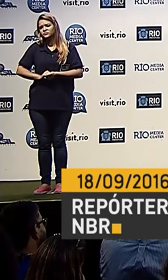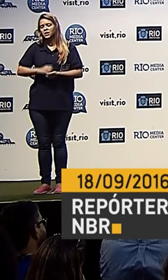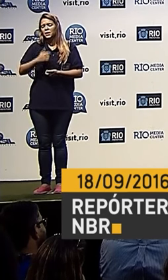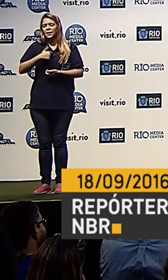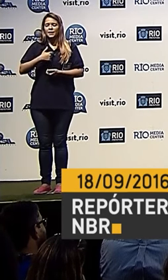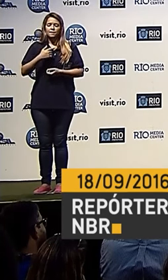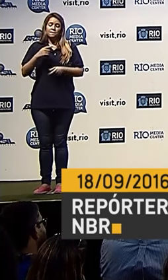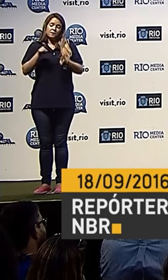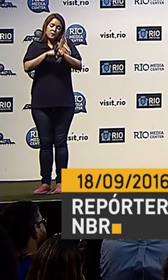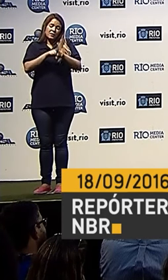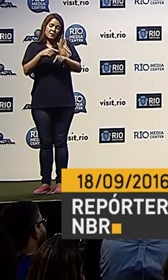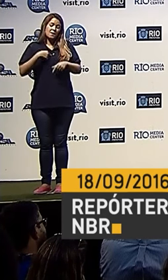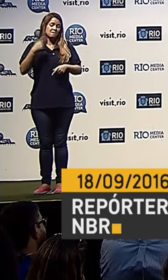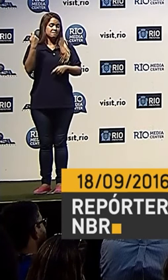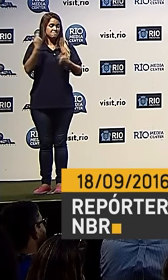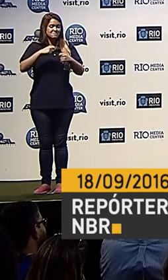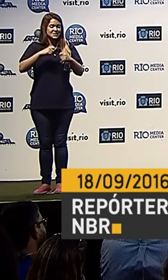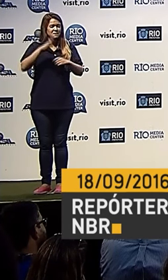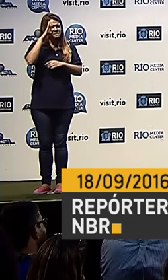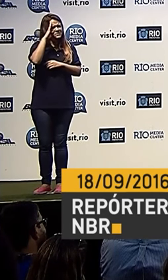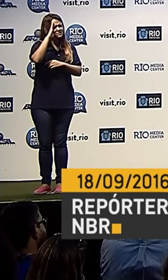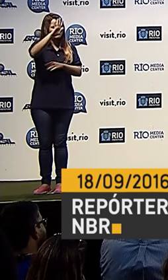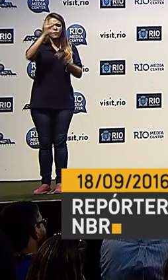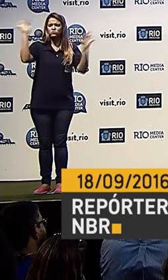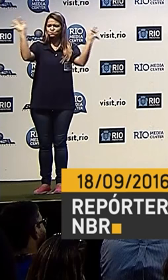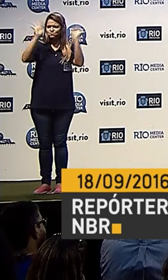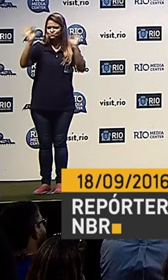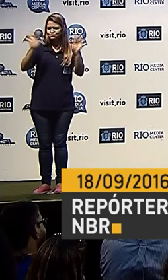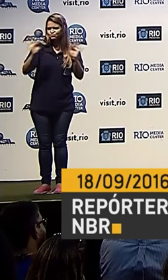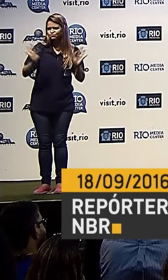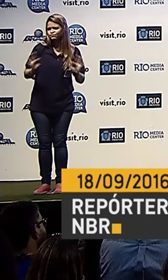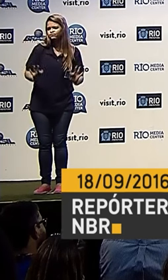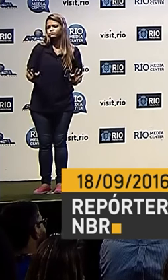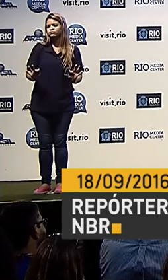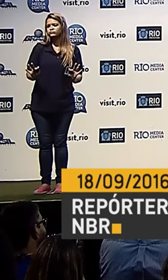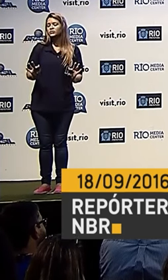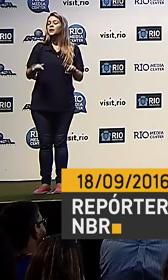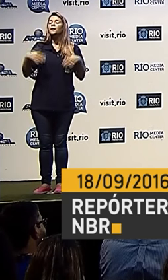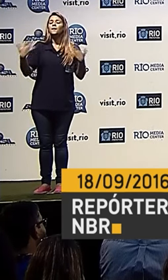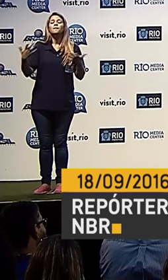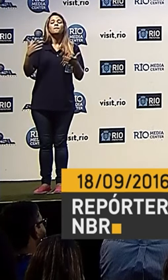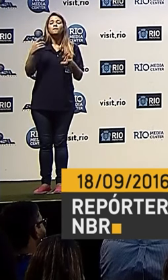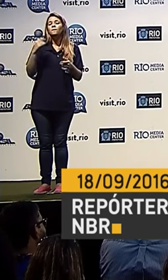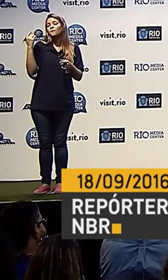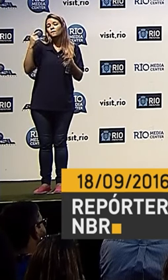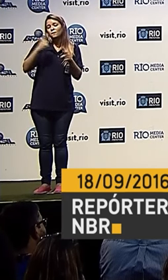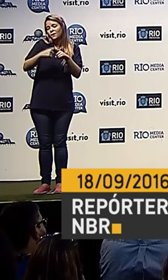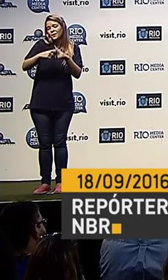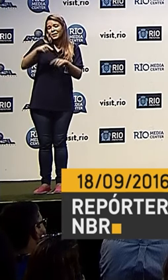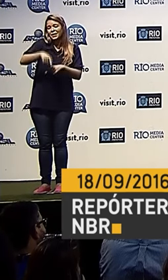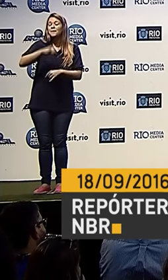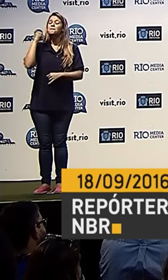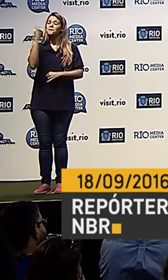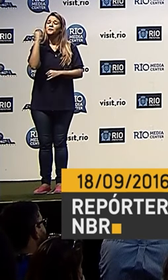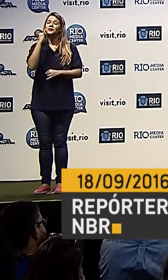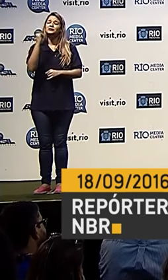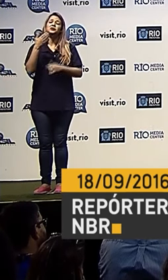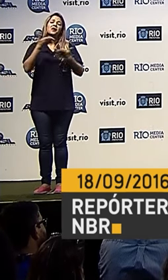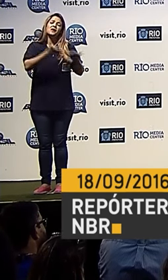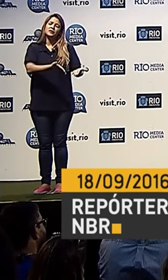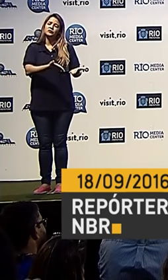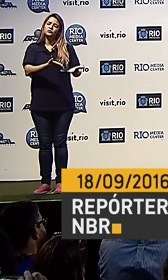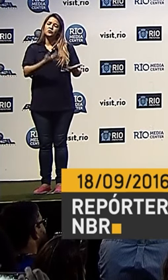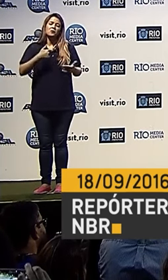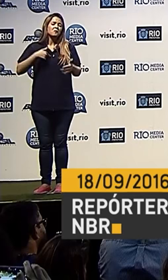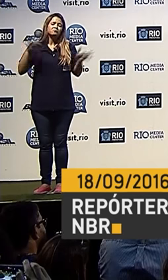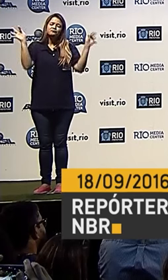faça feliz. Afinal de contas, é isso que importa. E como